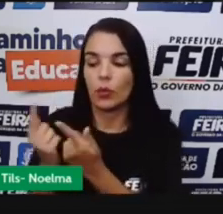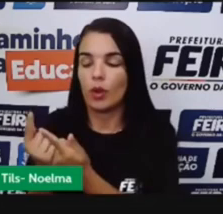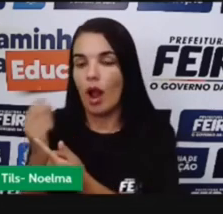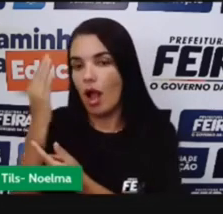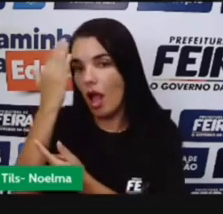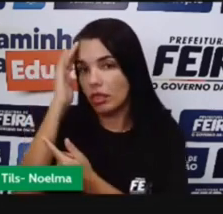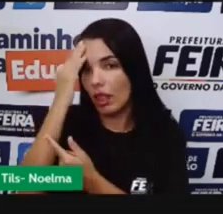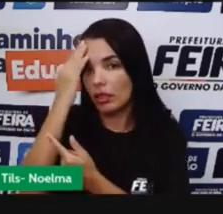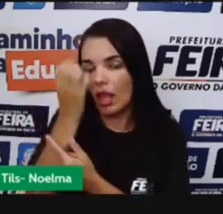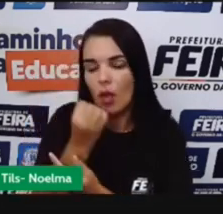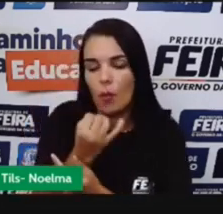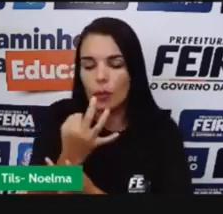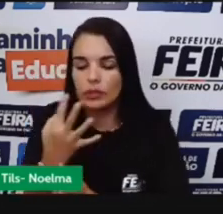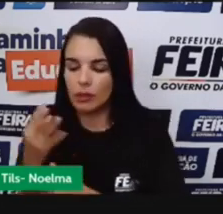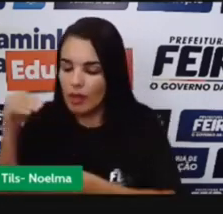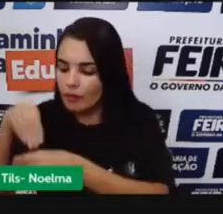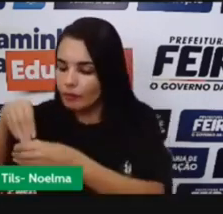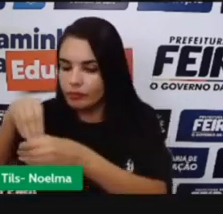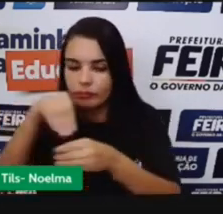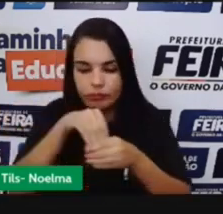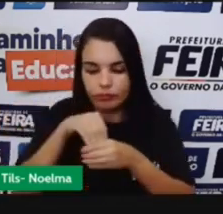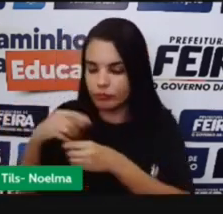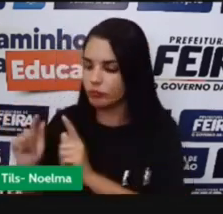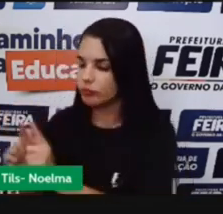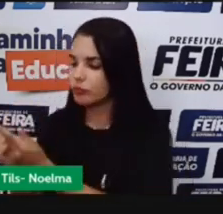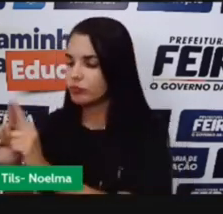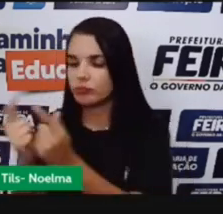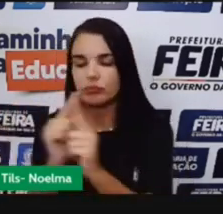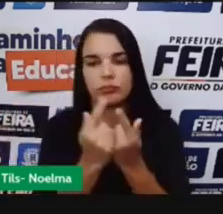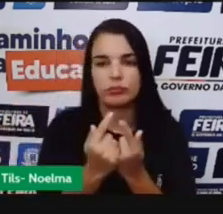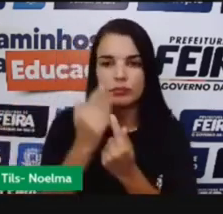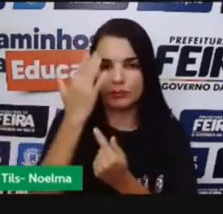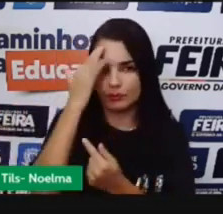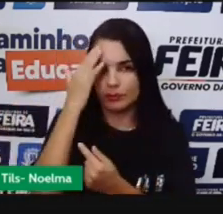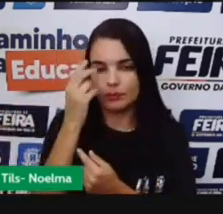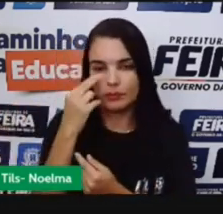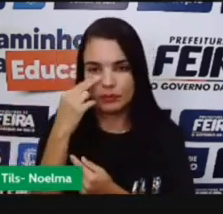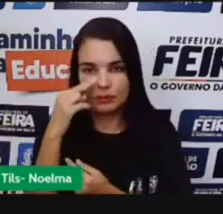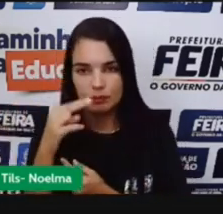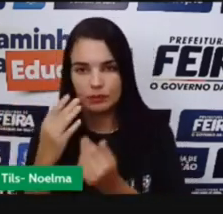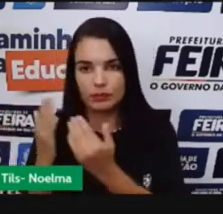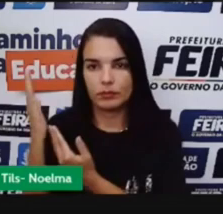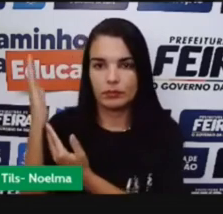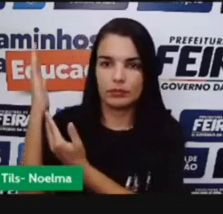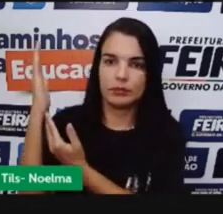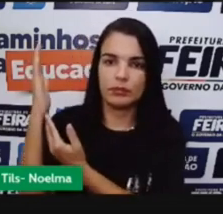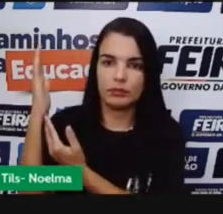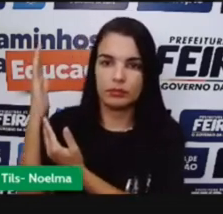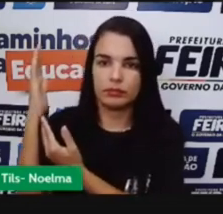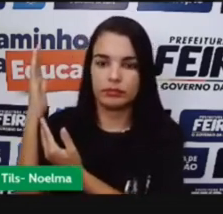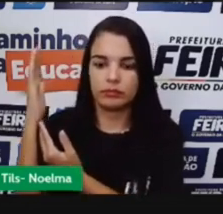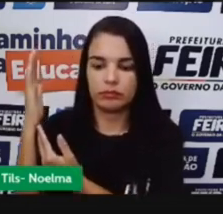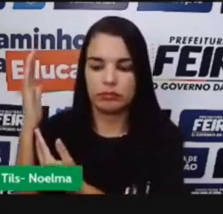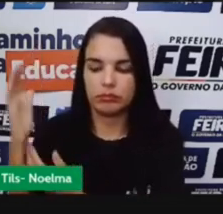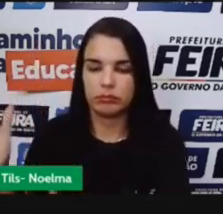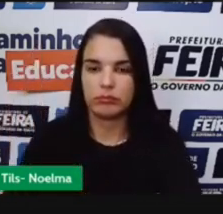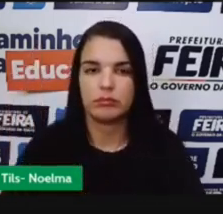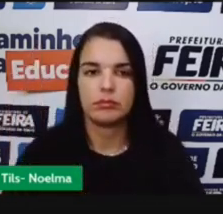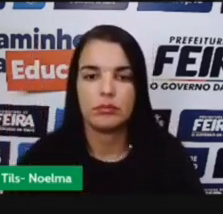entender quantas pessoas ficariam em cada grupo. Então, esses 6 seria o